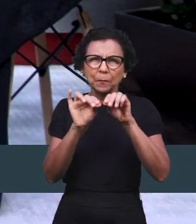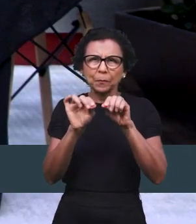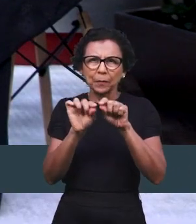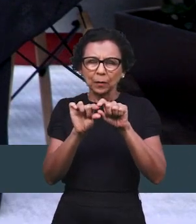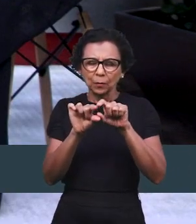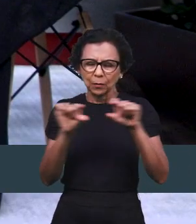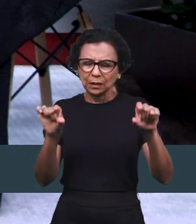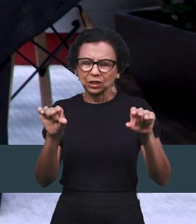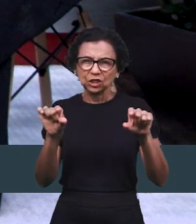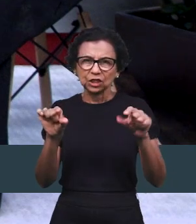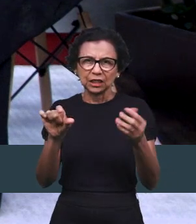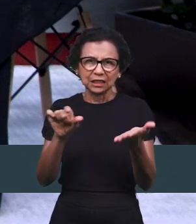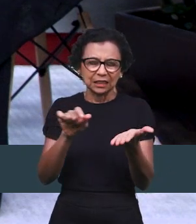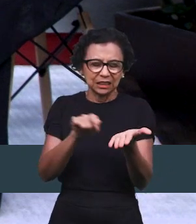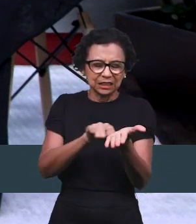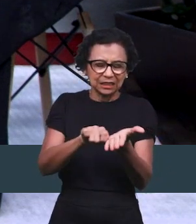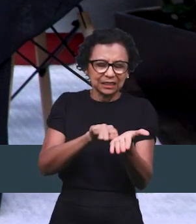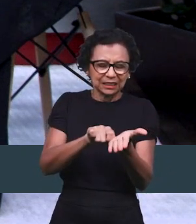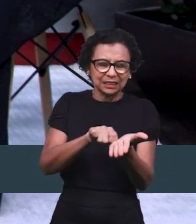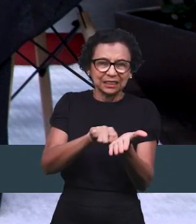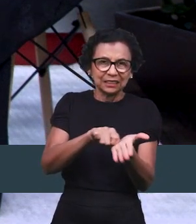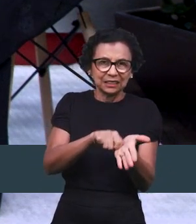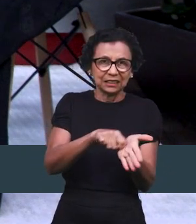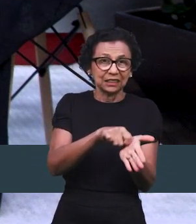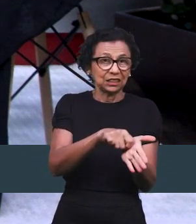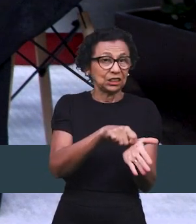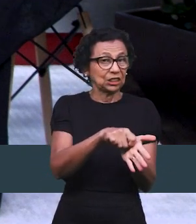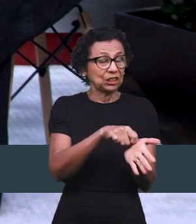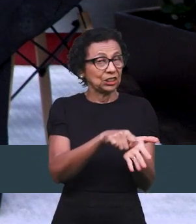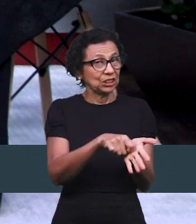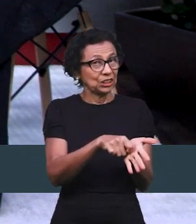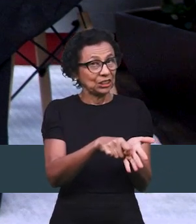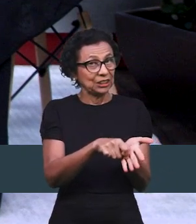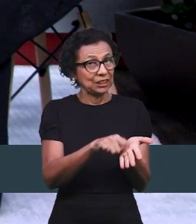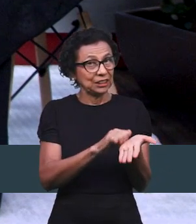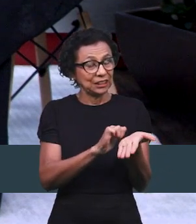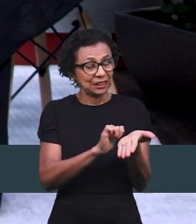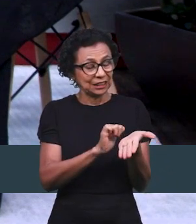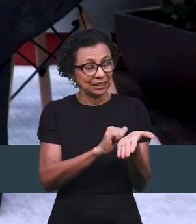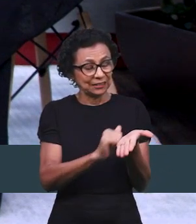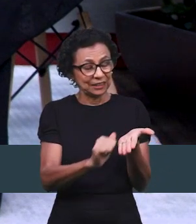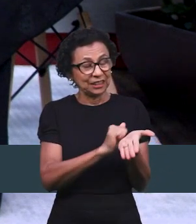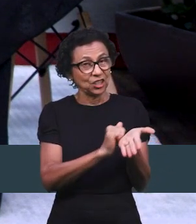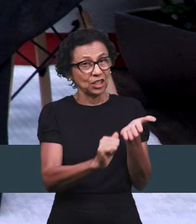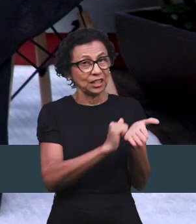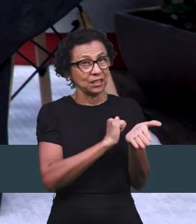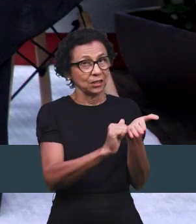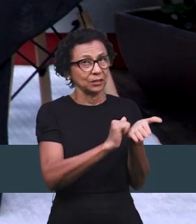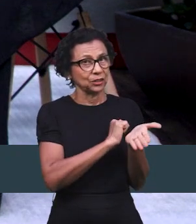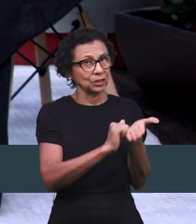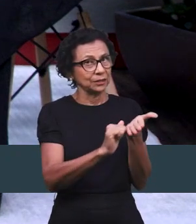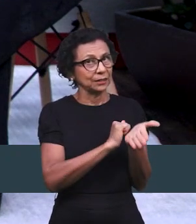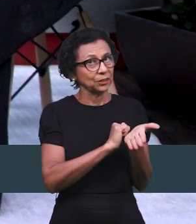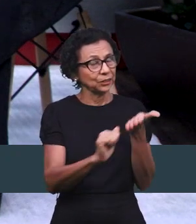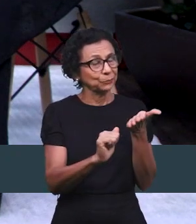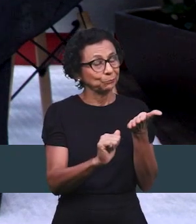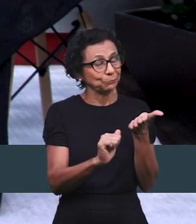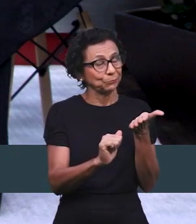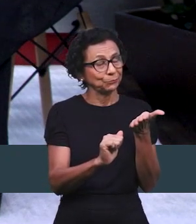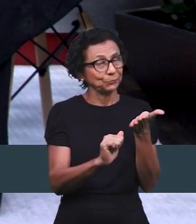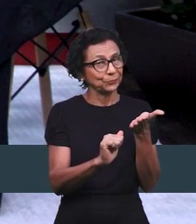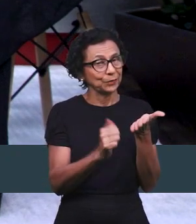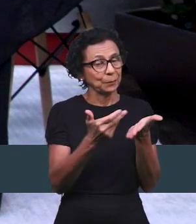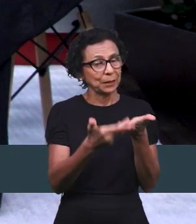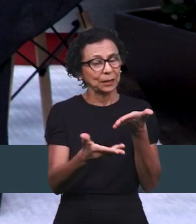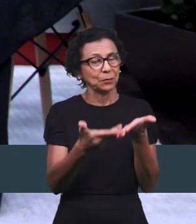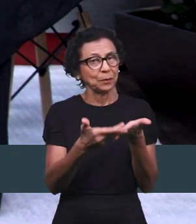dente, ao invés de ficar branquinho, fica amarelo e o paciente sofre muito. Então, nós temos alguns produtos dentro do nosso consultório